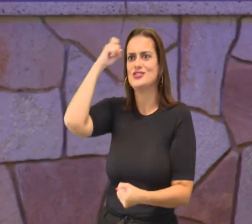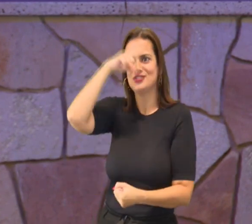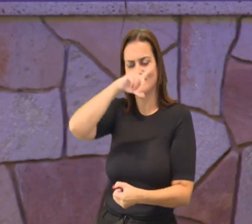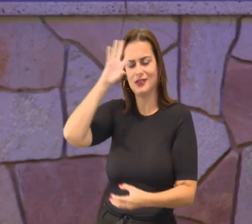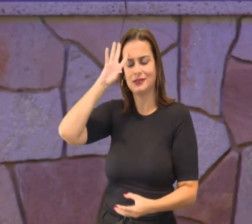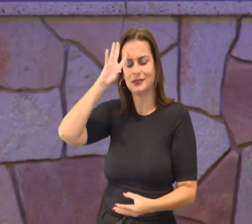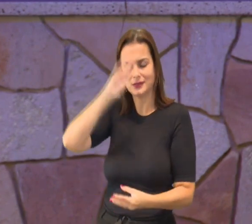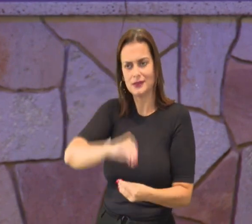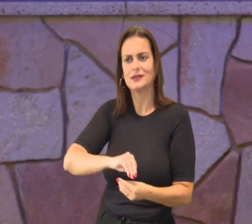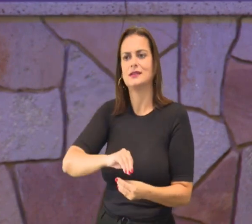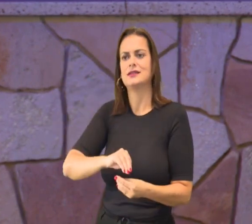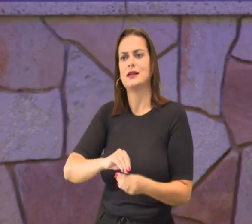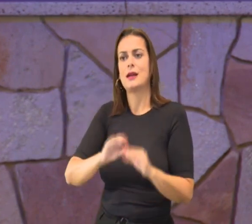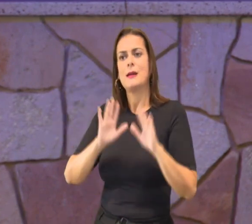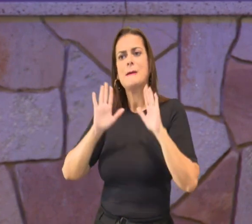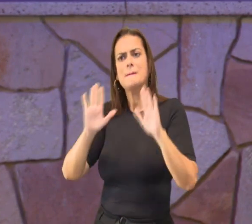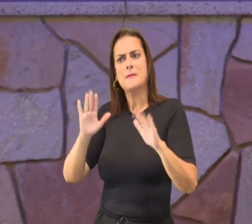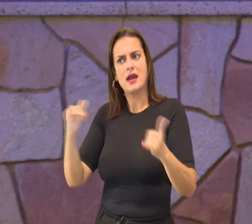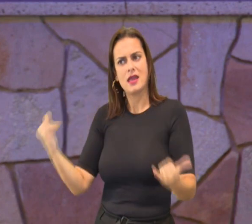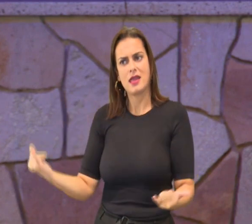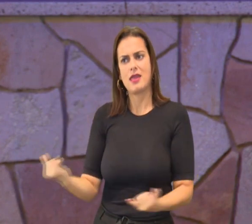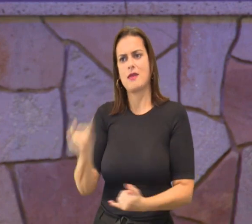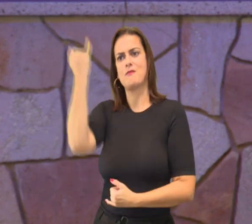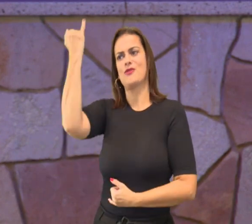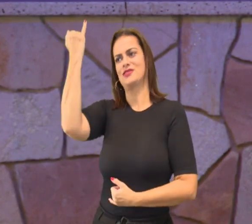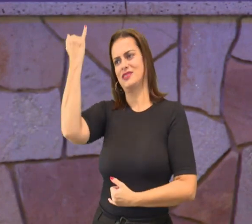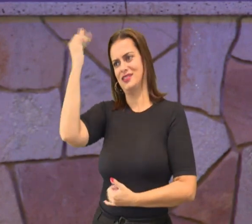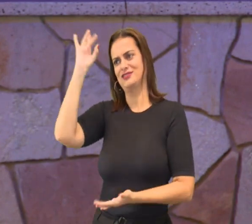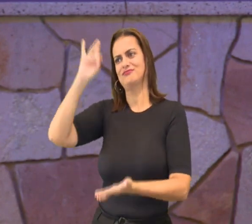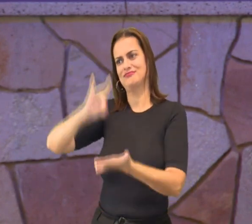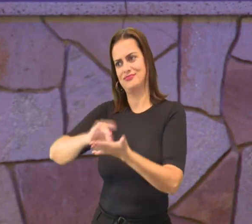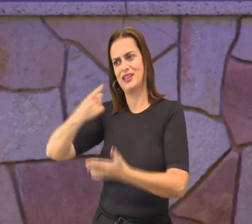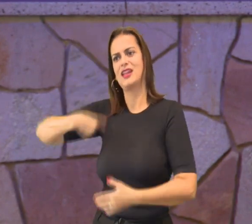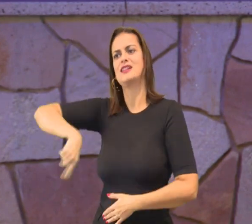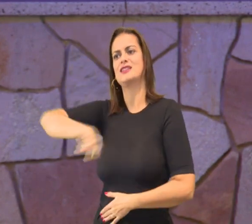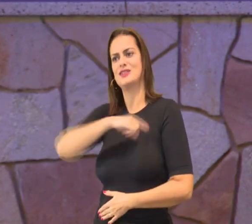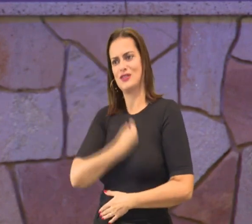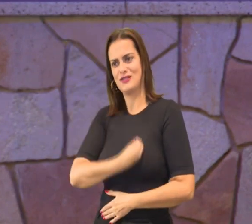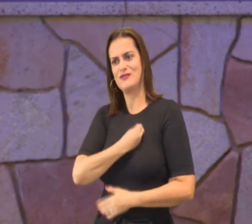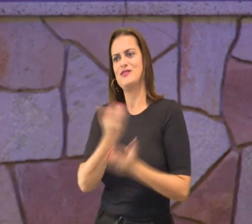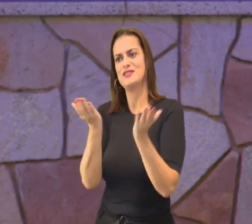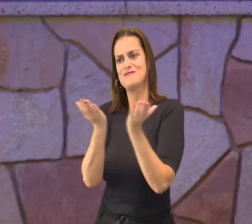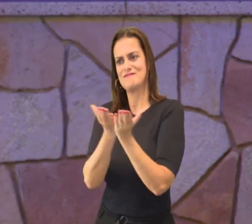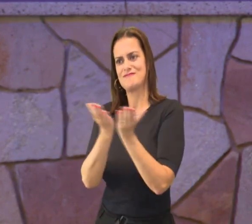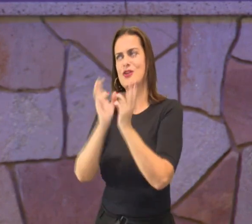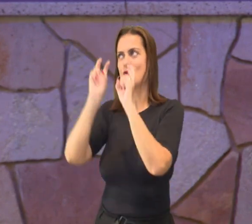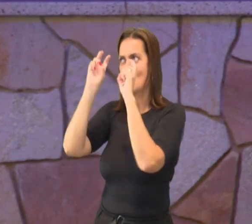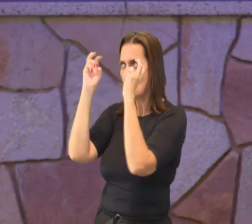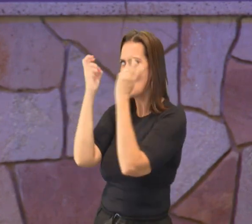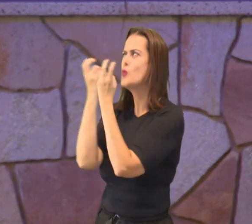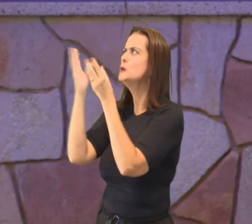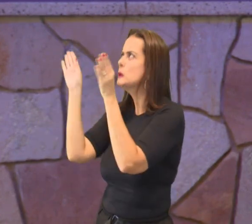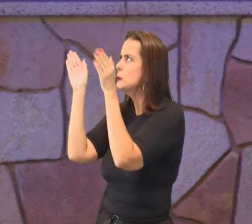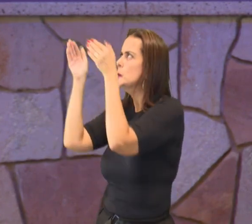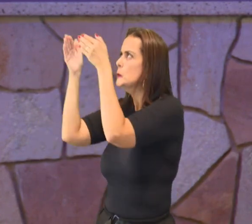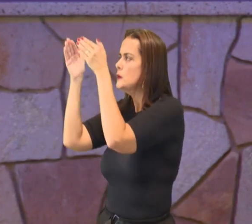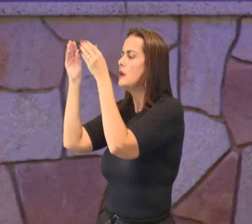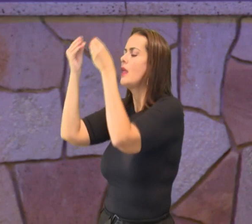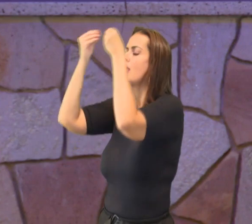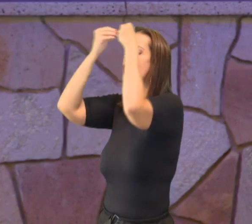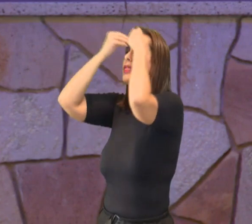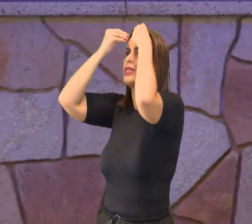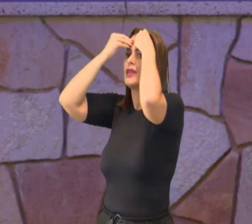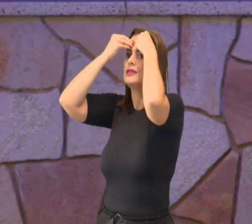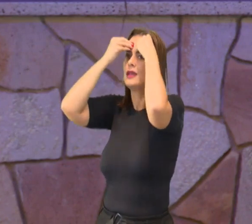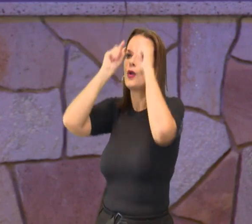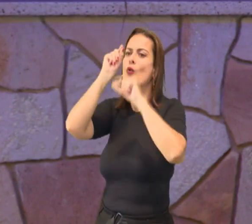difícil compreensão, mas extremamente importante em nossa dinâmica cultica para compreender, acima de